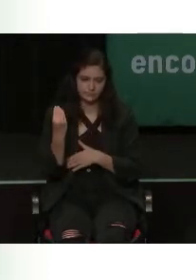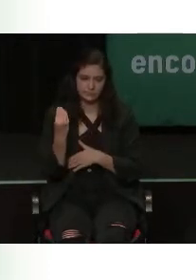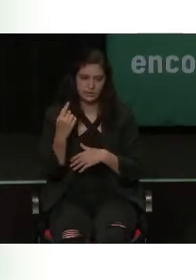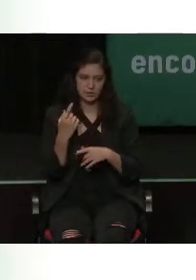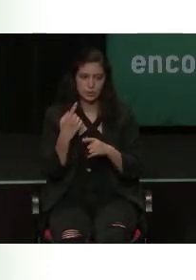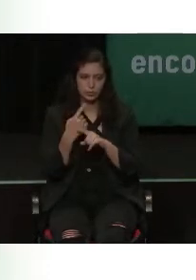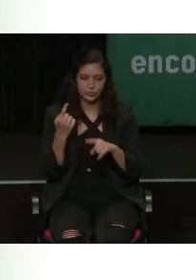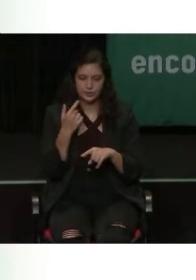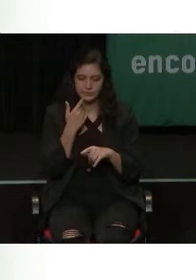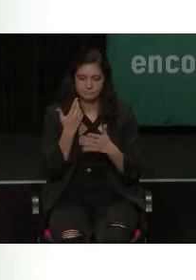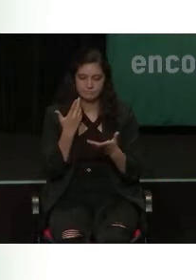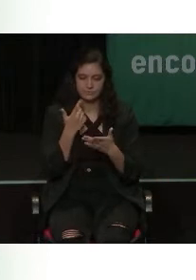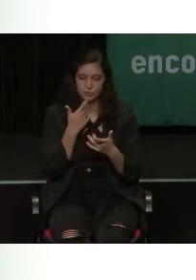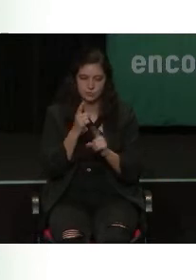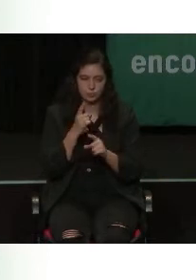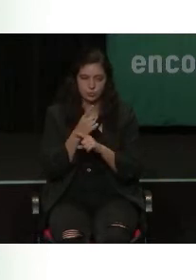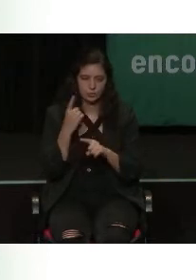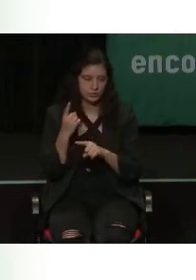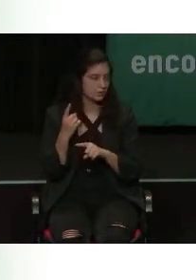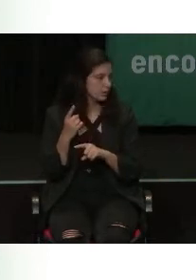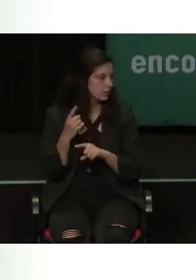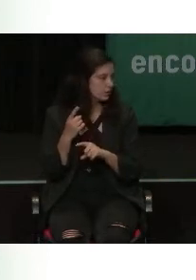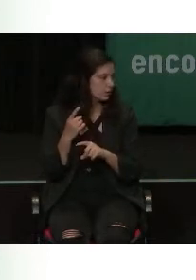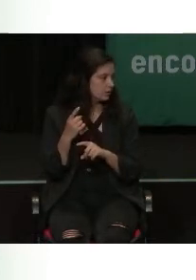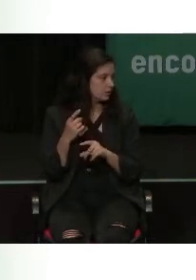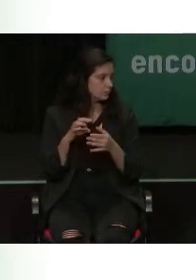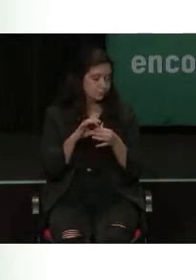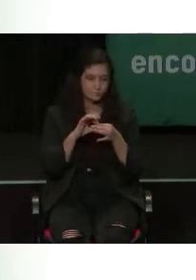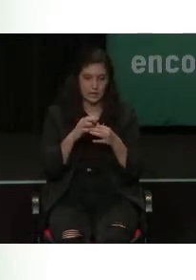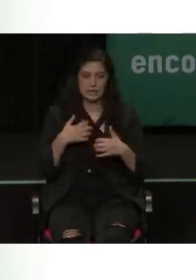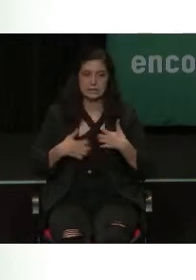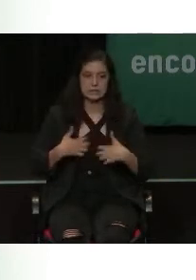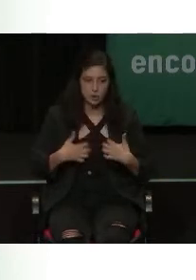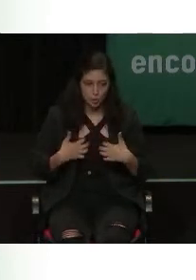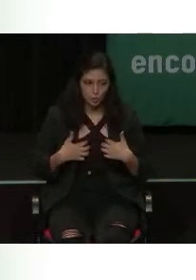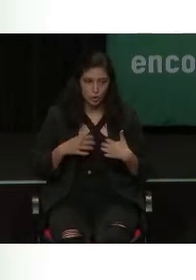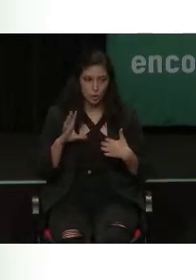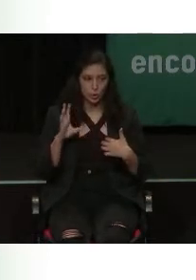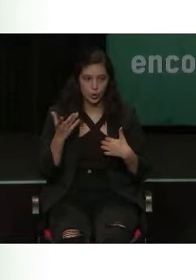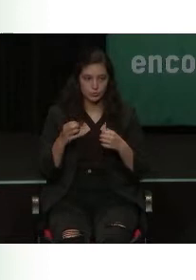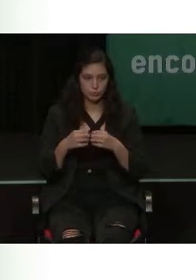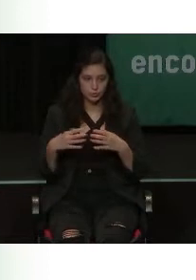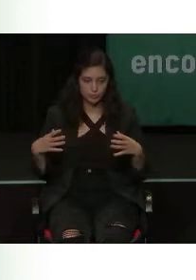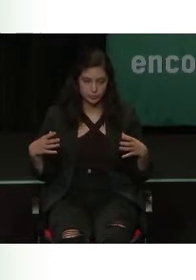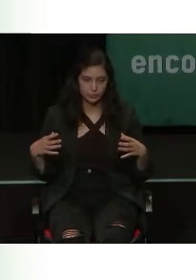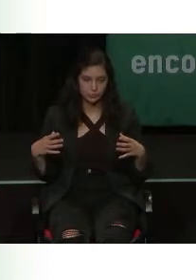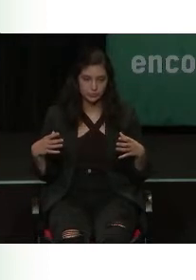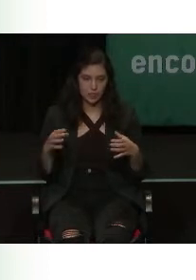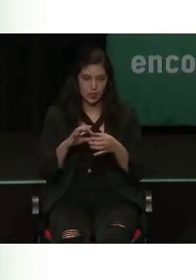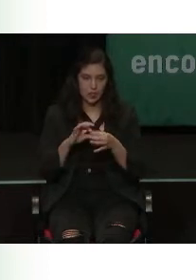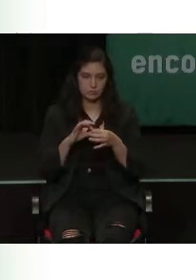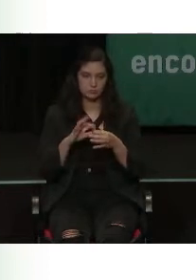percebemos porque é que a vinculação ansiosa, quanto mais